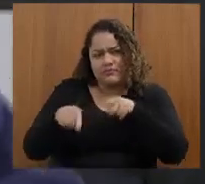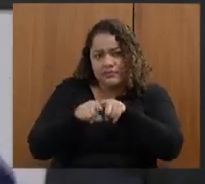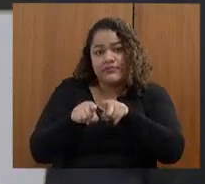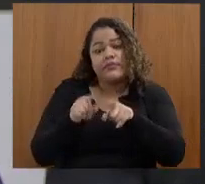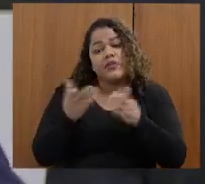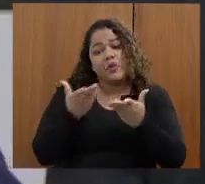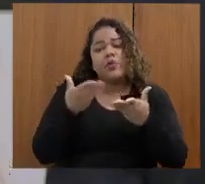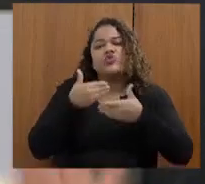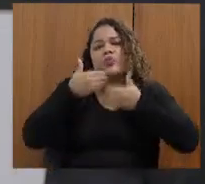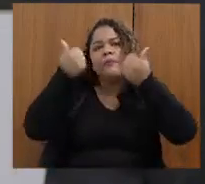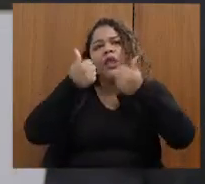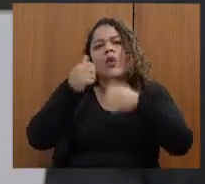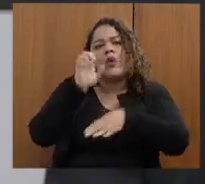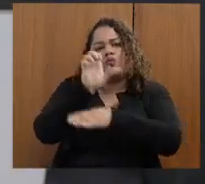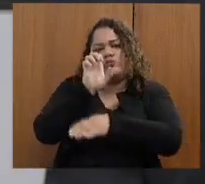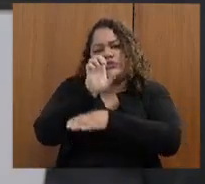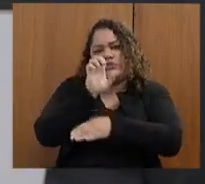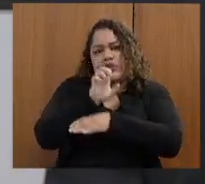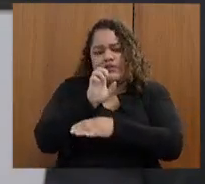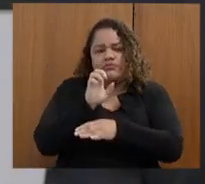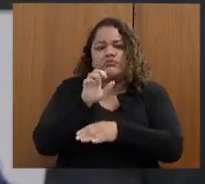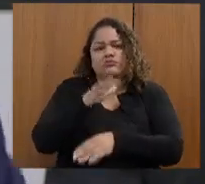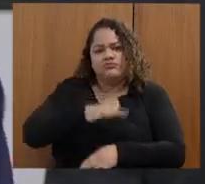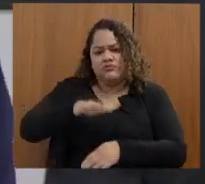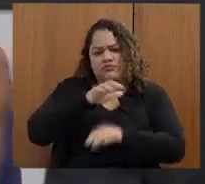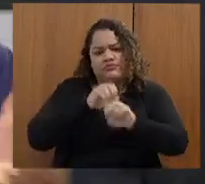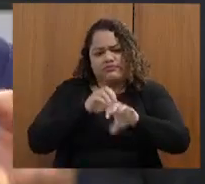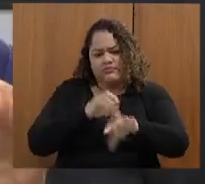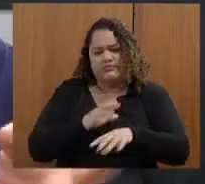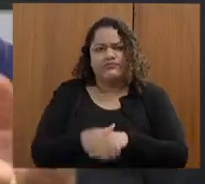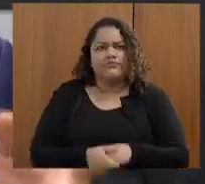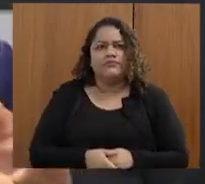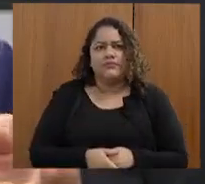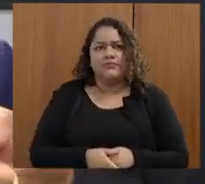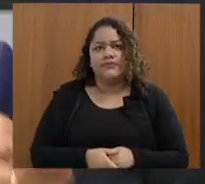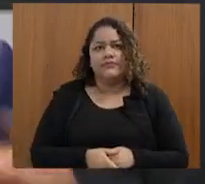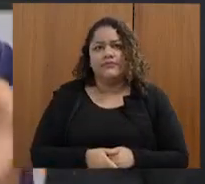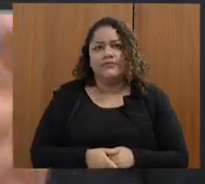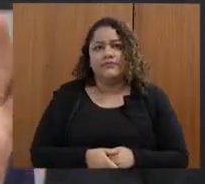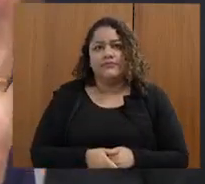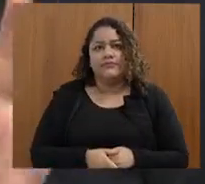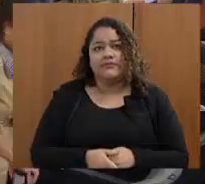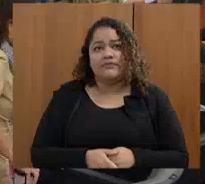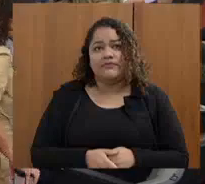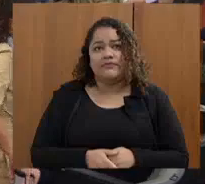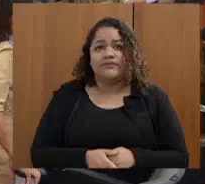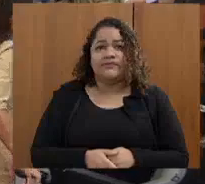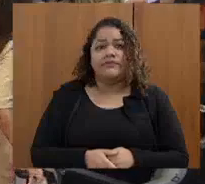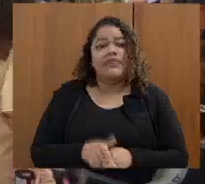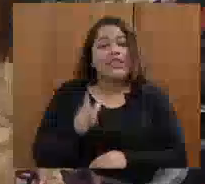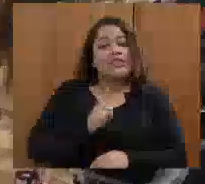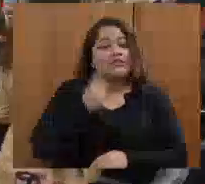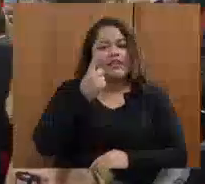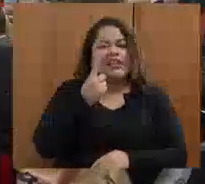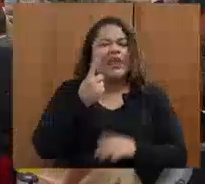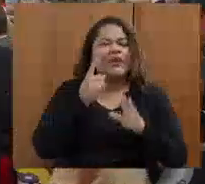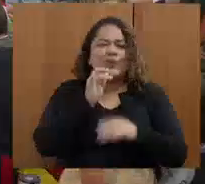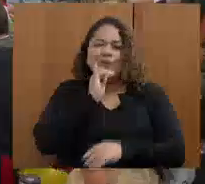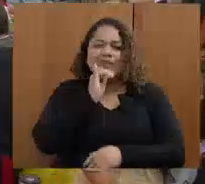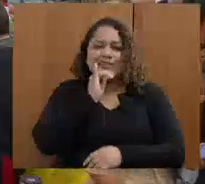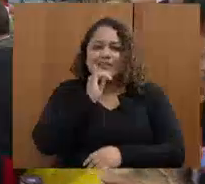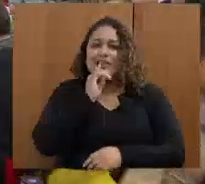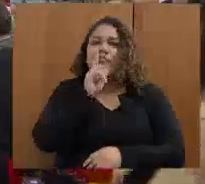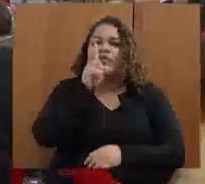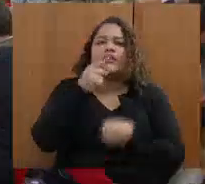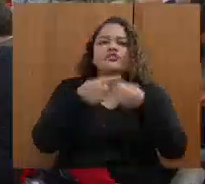Mundo Melhor no estado não tenho dúvida da educação é só falar tem um caso para mim embreagem de Monte